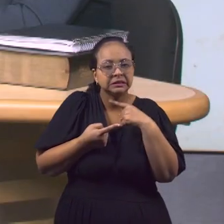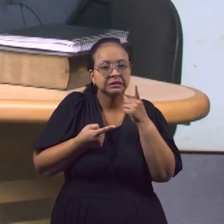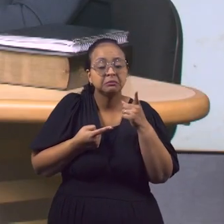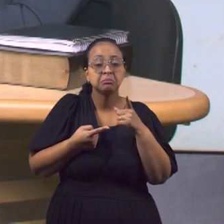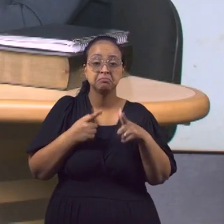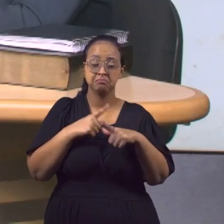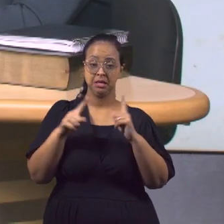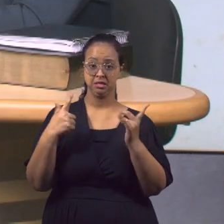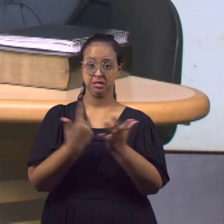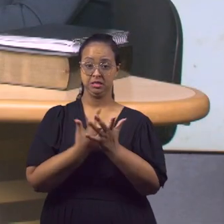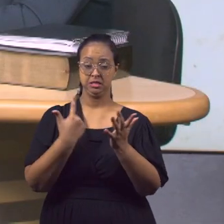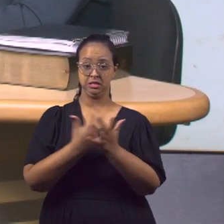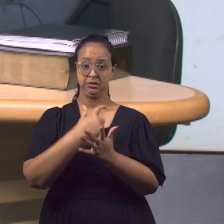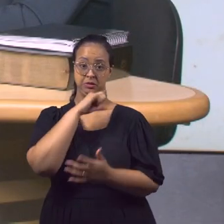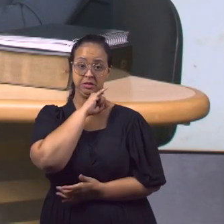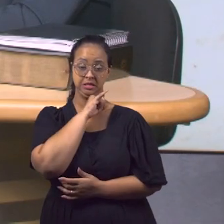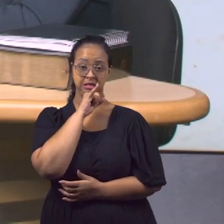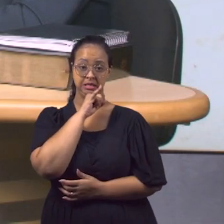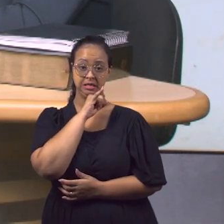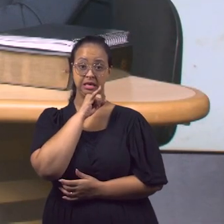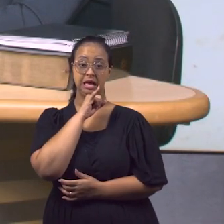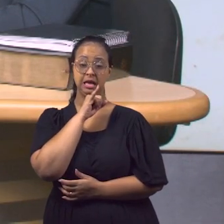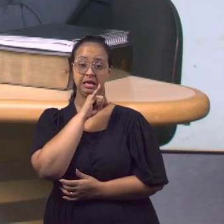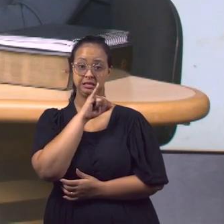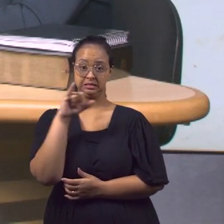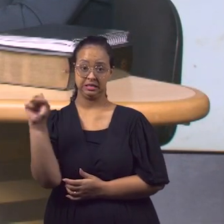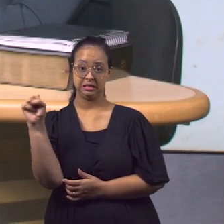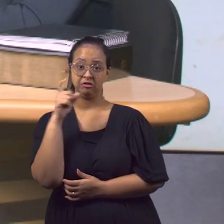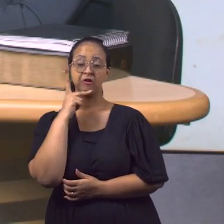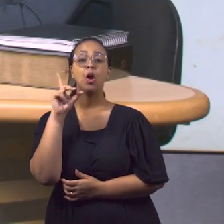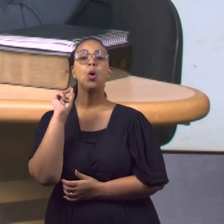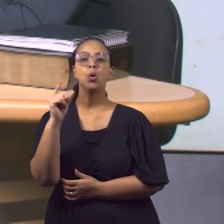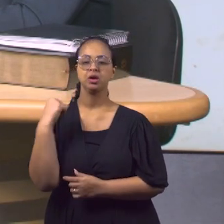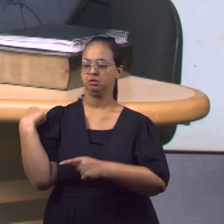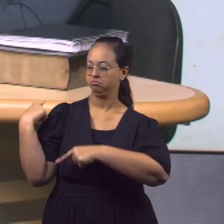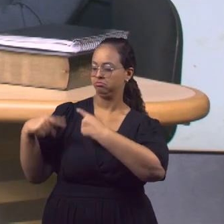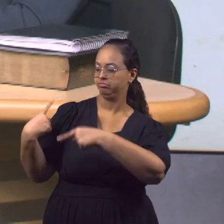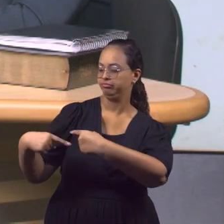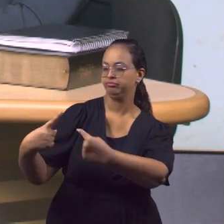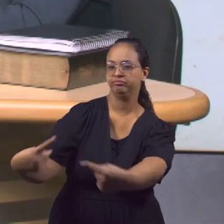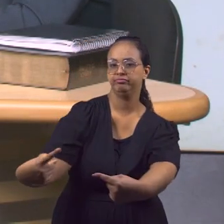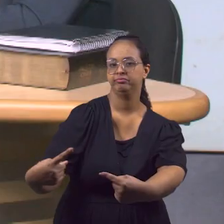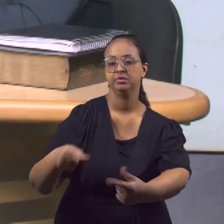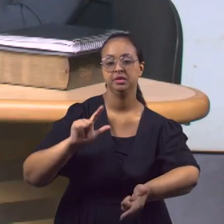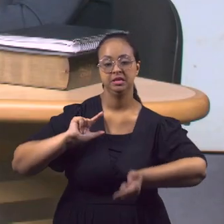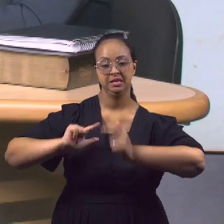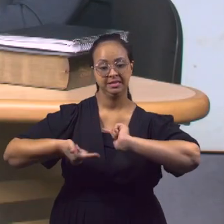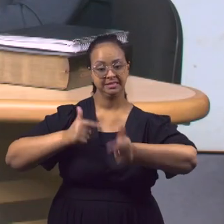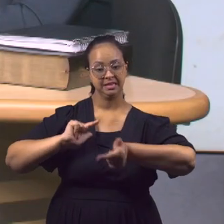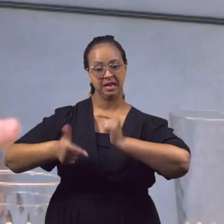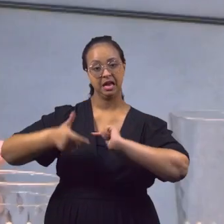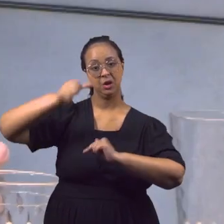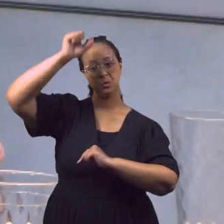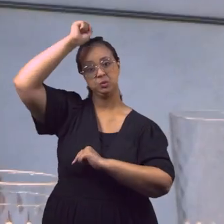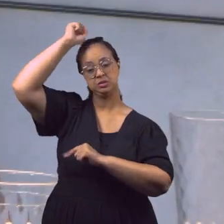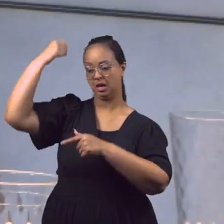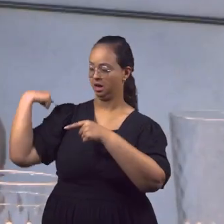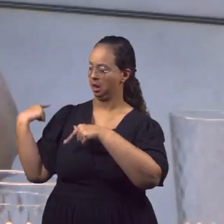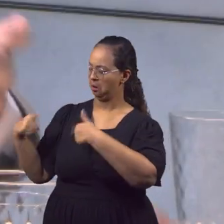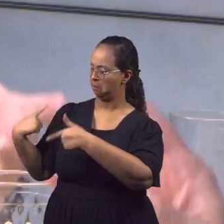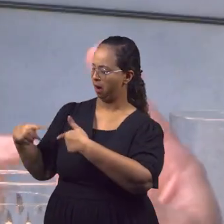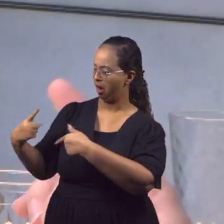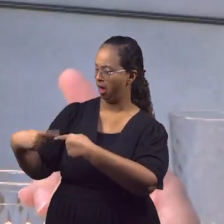no livro de Isaías, a palavra fala que ela é conhecida como aquela que deu à luz ao povo de Israel. Glória a Deus. Olha a extensão da bênção,